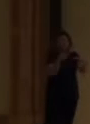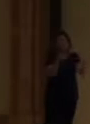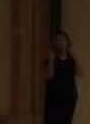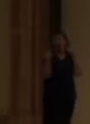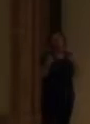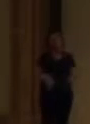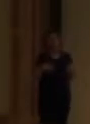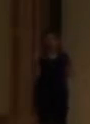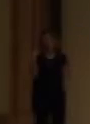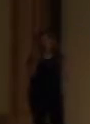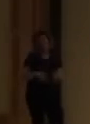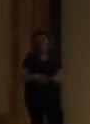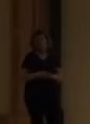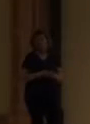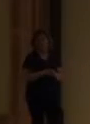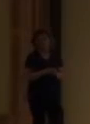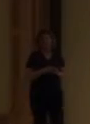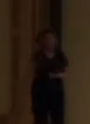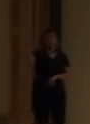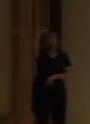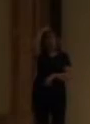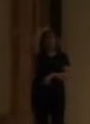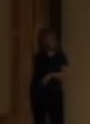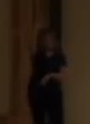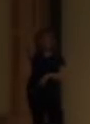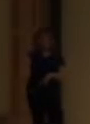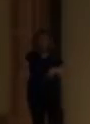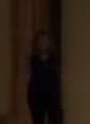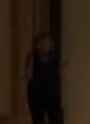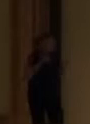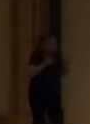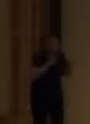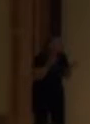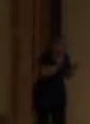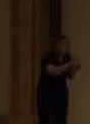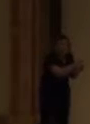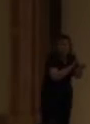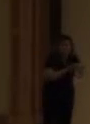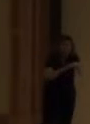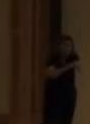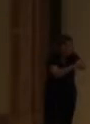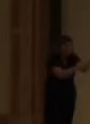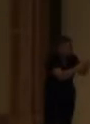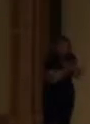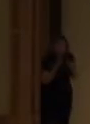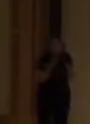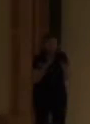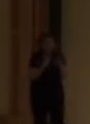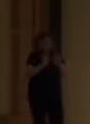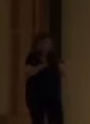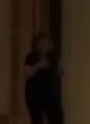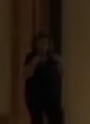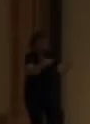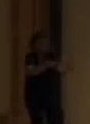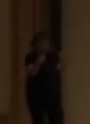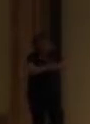é. Se governa para o povo, se defende os interesses da República, etc. E essa pessoa dizia-me, sabes, Domingues, tu não